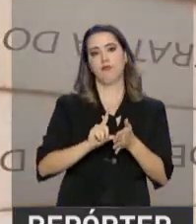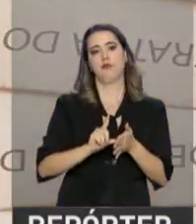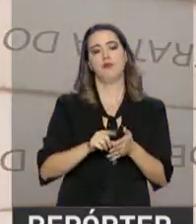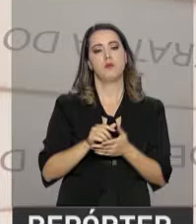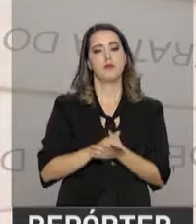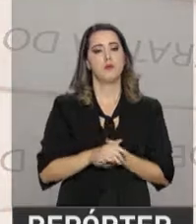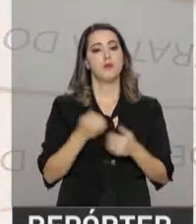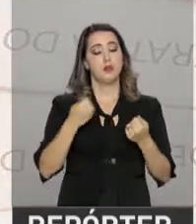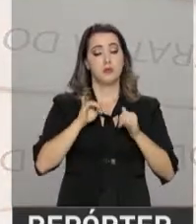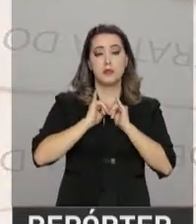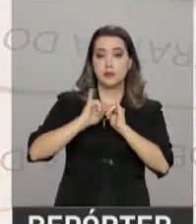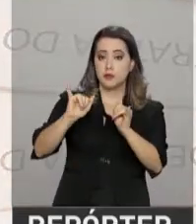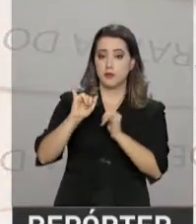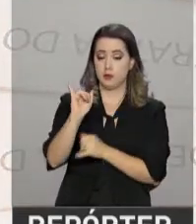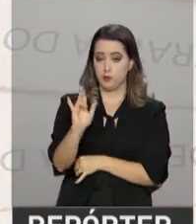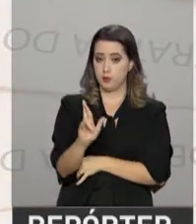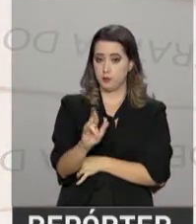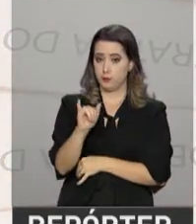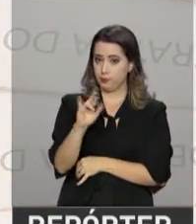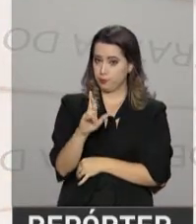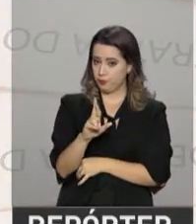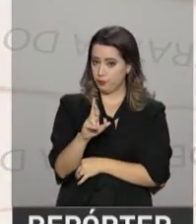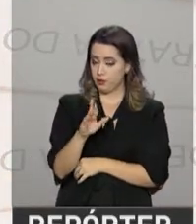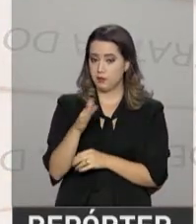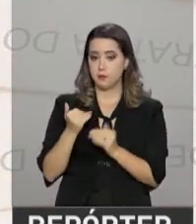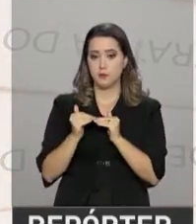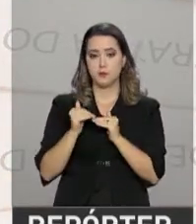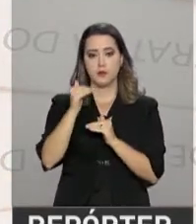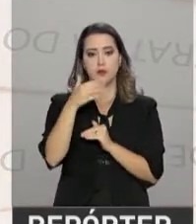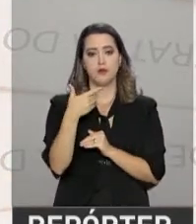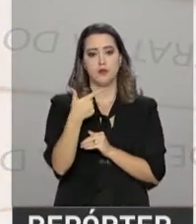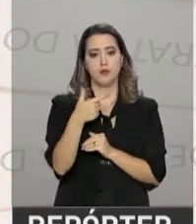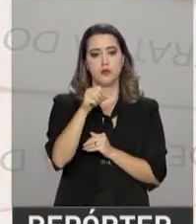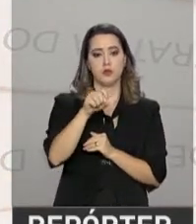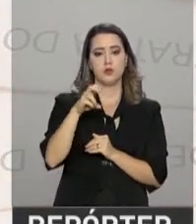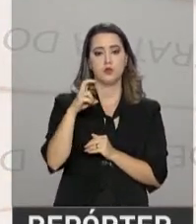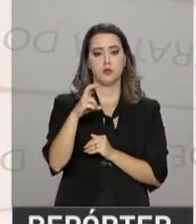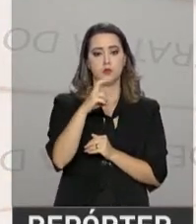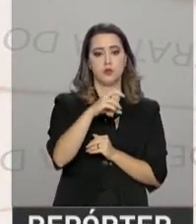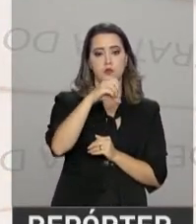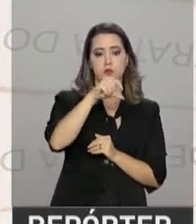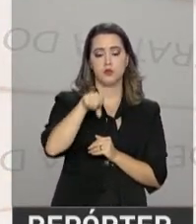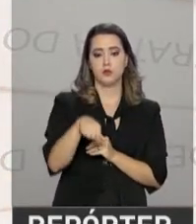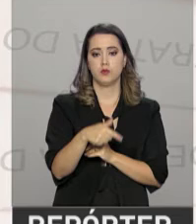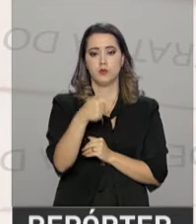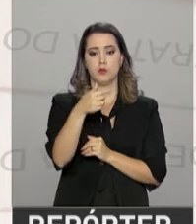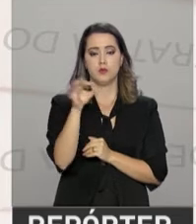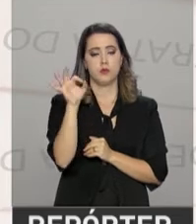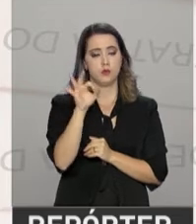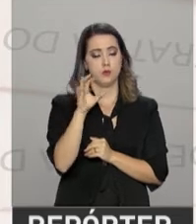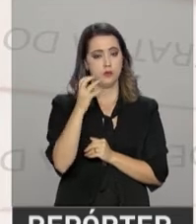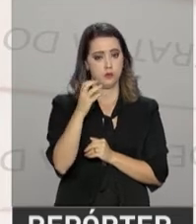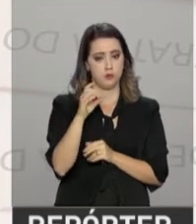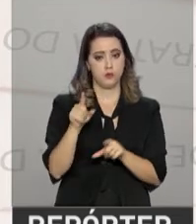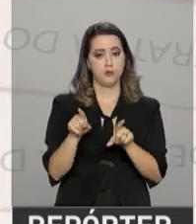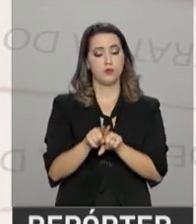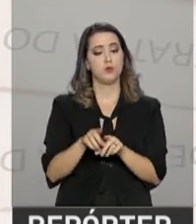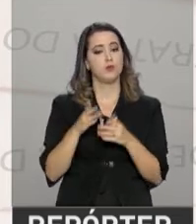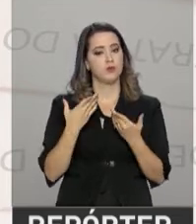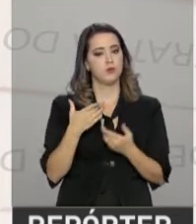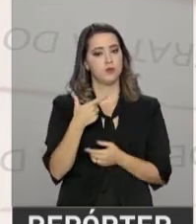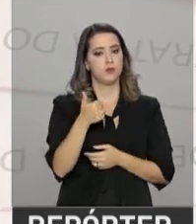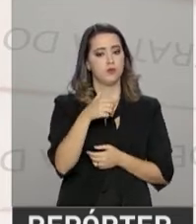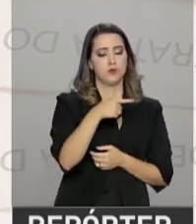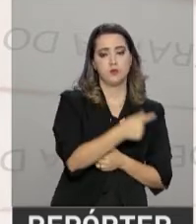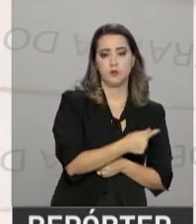obrigação de declarar o imposto de renda quem recebeu mais de vinte e oito mil quinhentos e cinquenta e nove reais e setenta centavos em